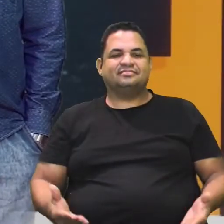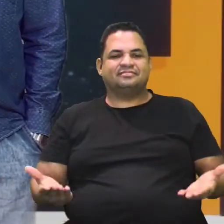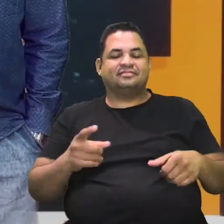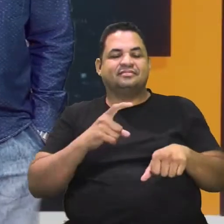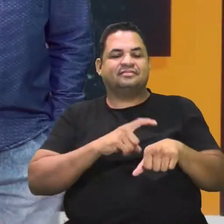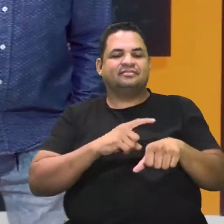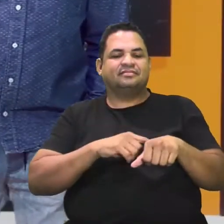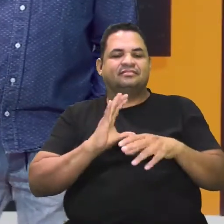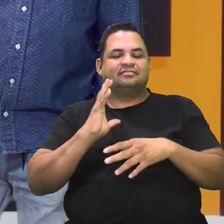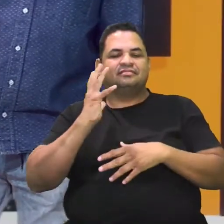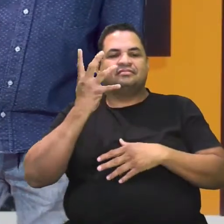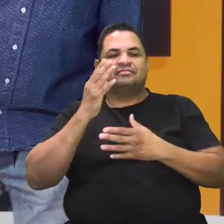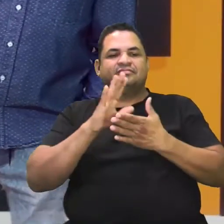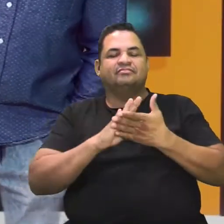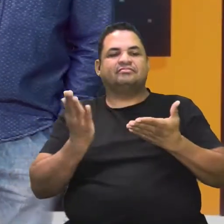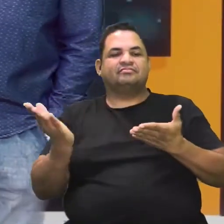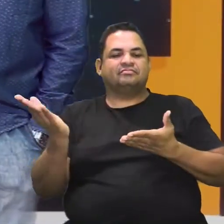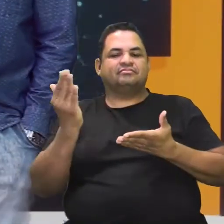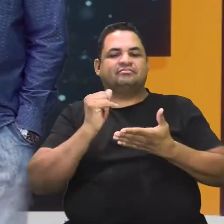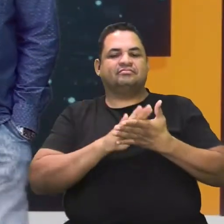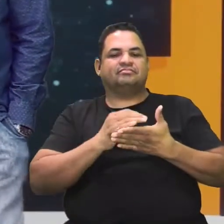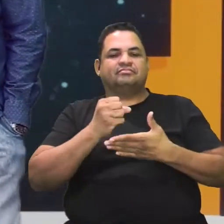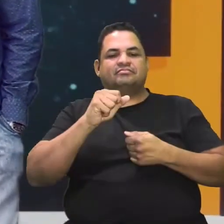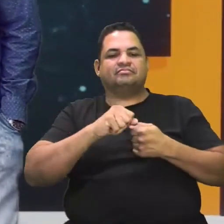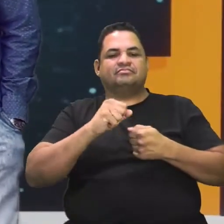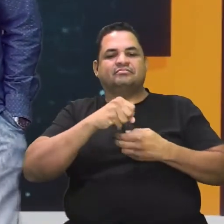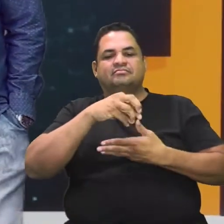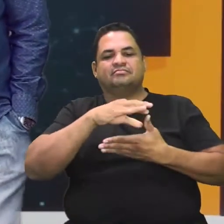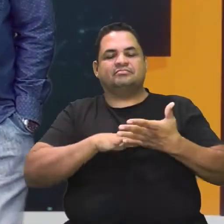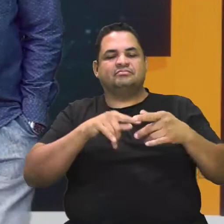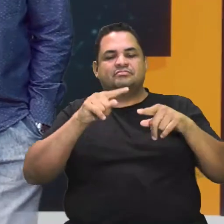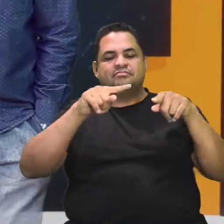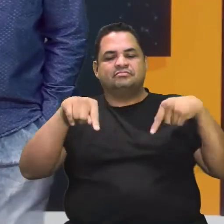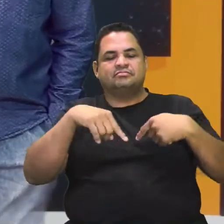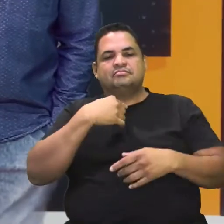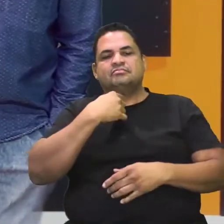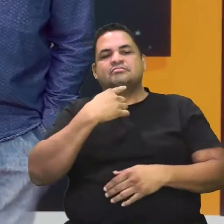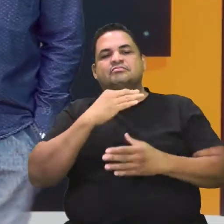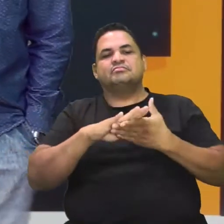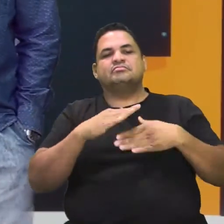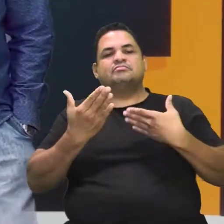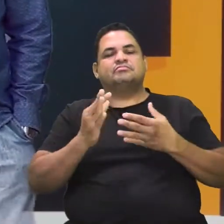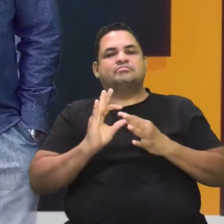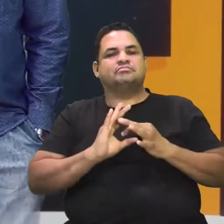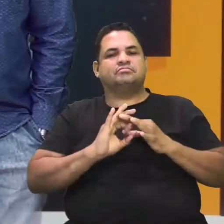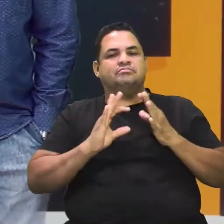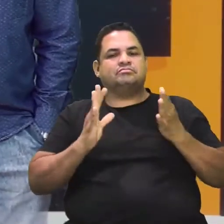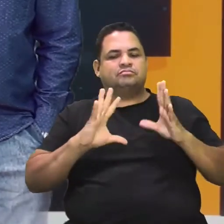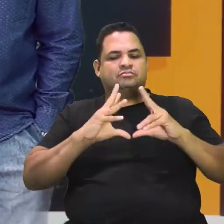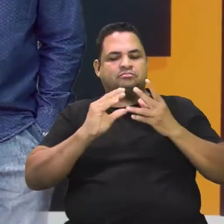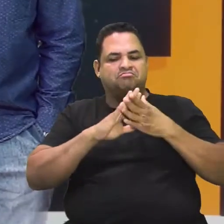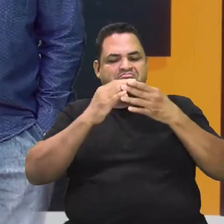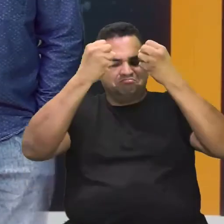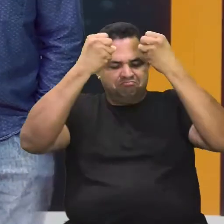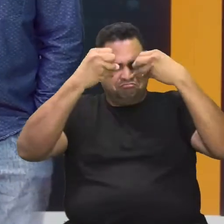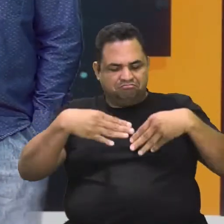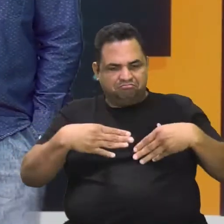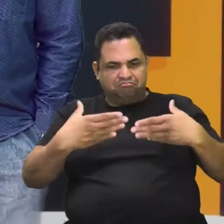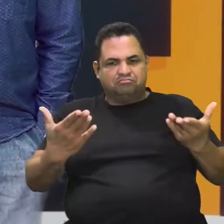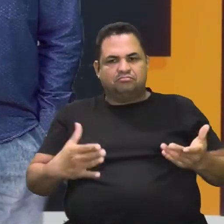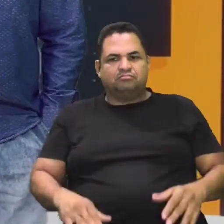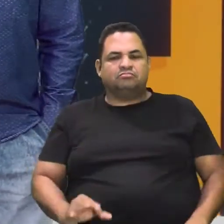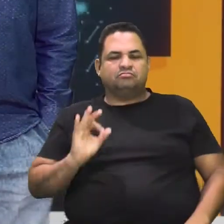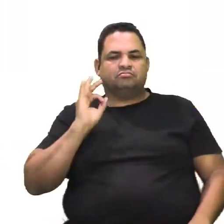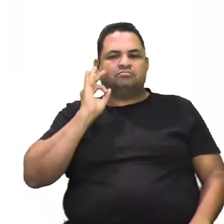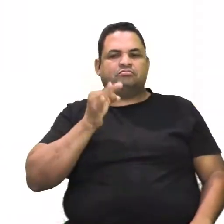Hora de resolução, então vamos resolver as atividades de sala, tirar as dúvidas e deixar tudo muito claro para todo mundo, certo?